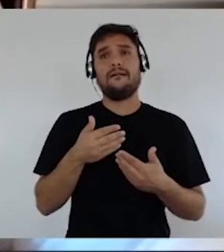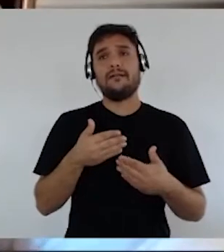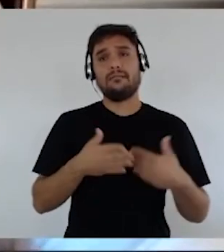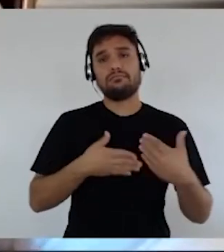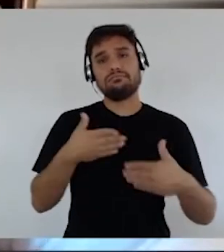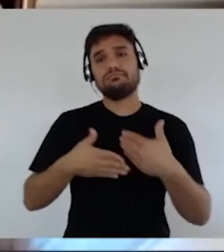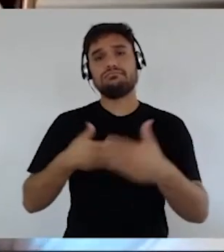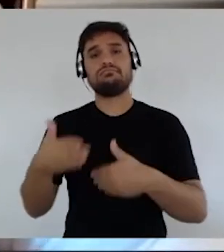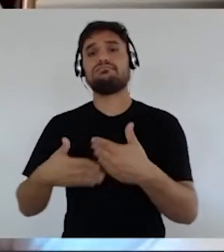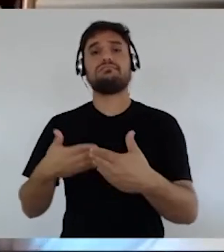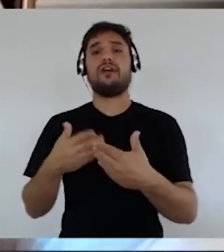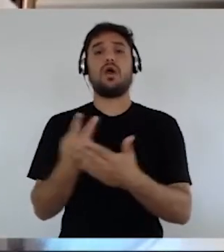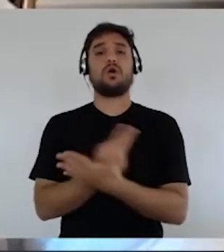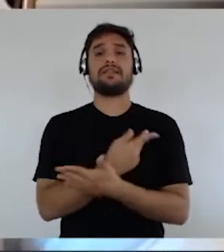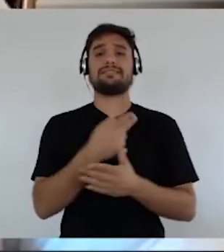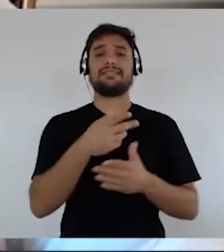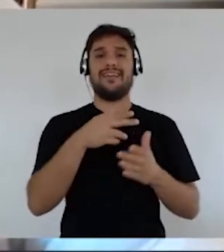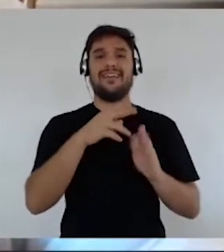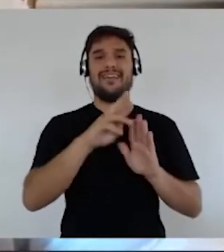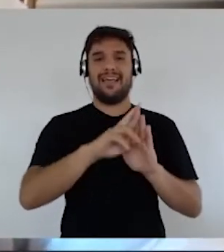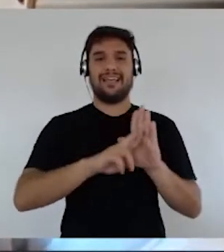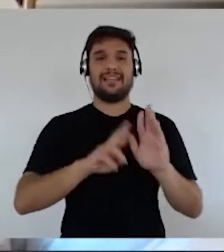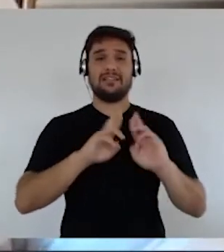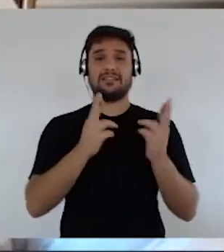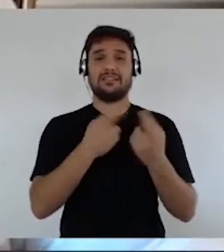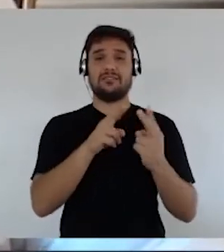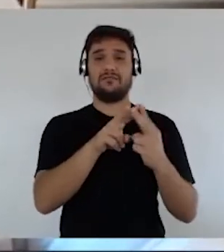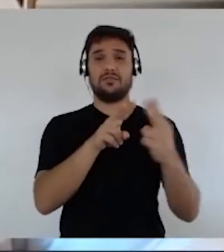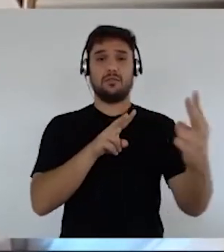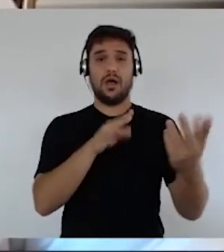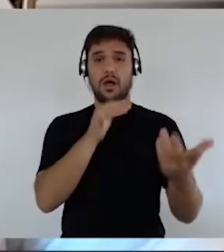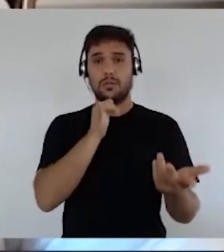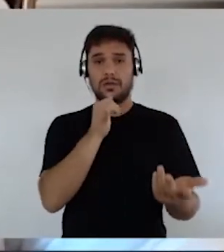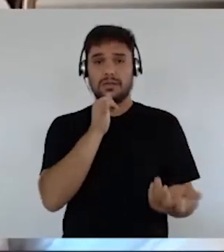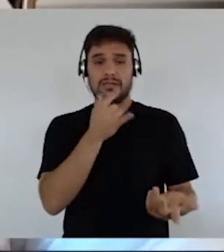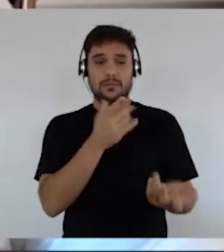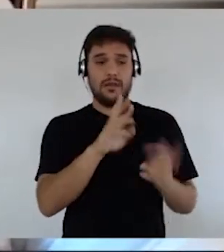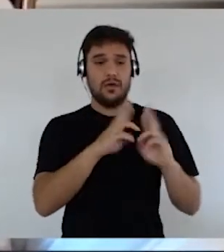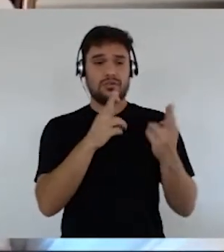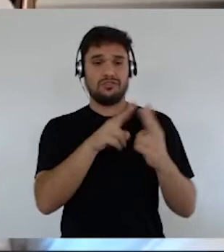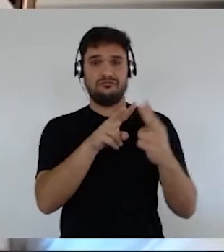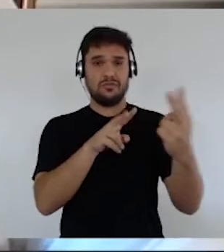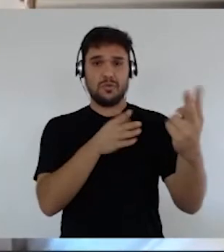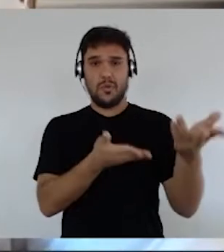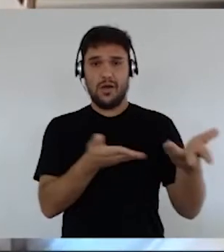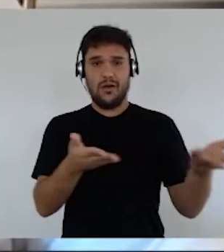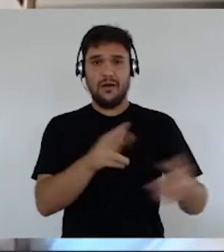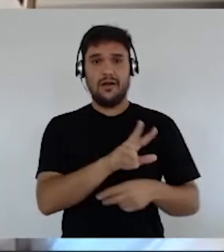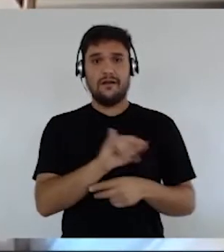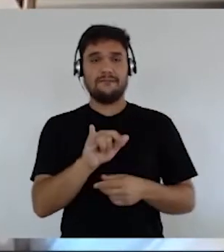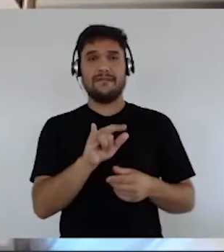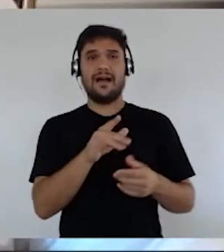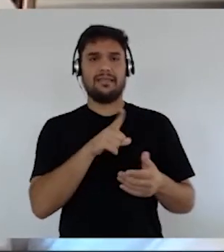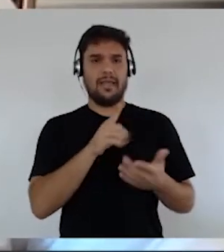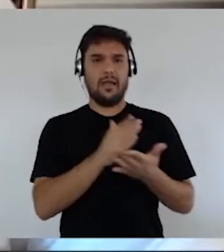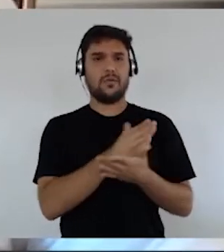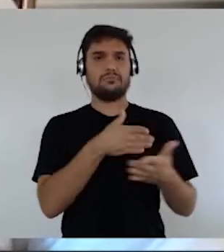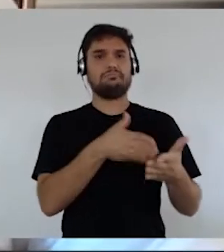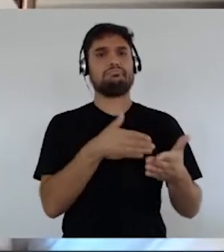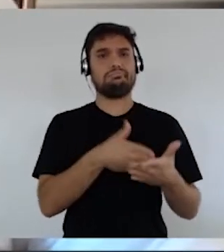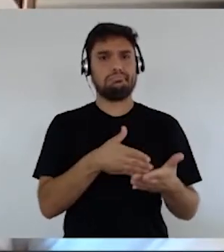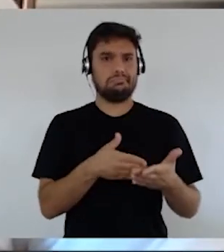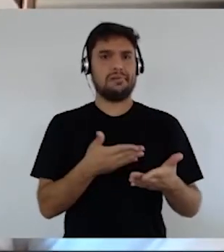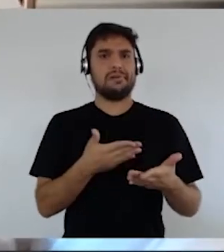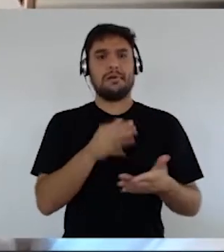a audiência virtual. Nos casos em que há recurso à audiência virtual, devemos criar um padrão. Eu aí acho que